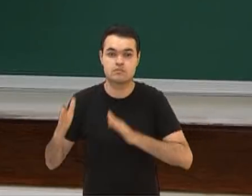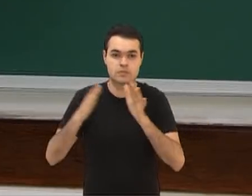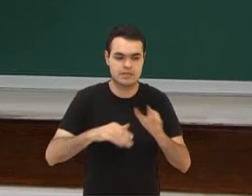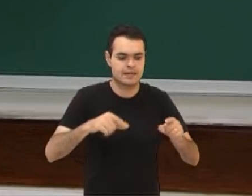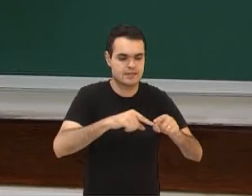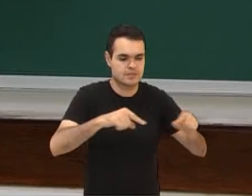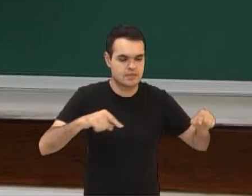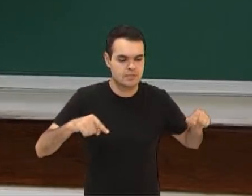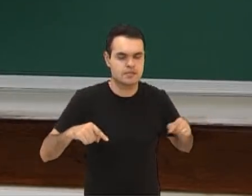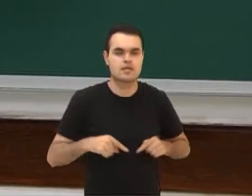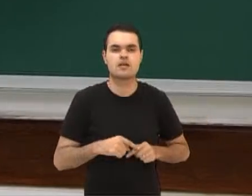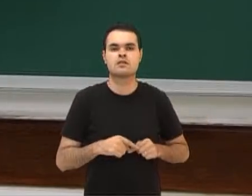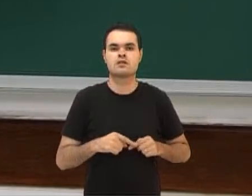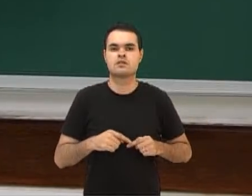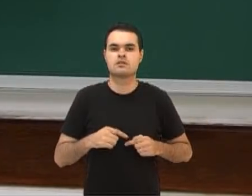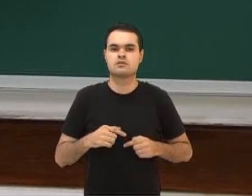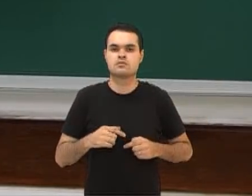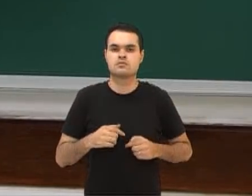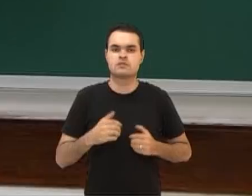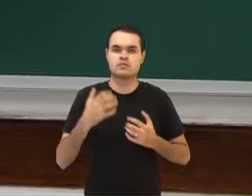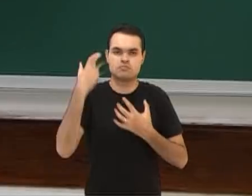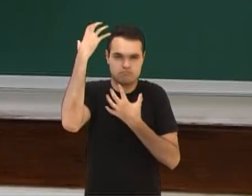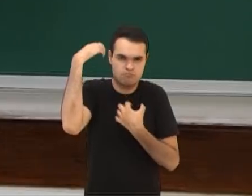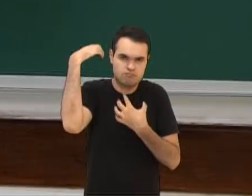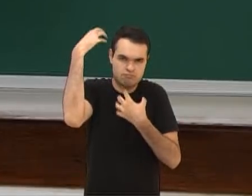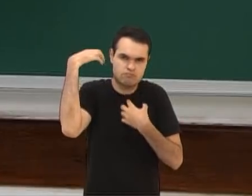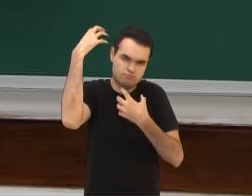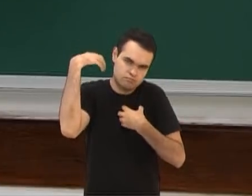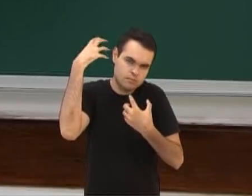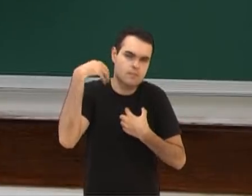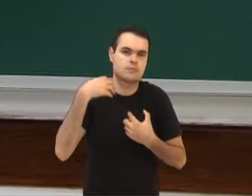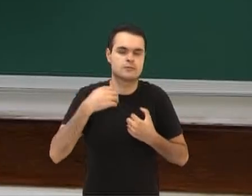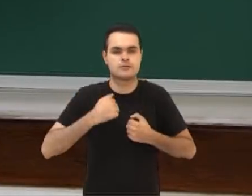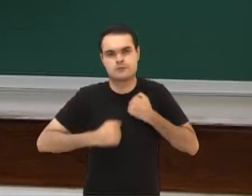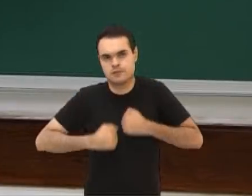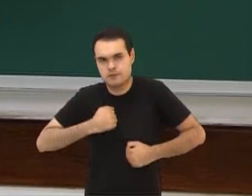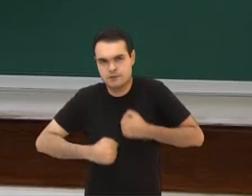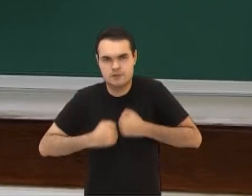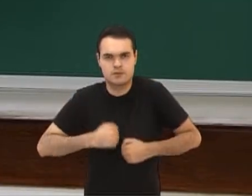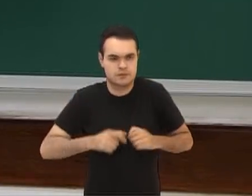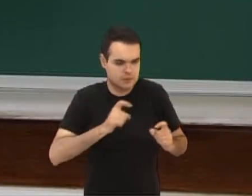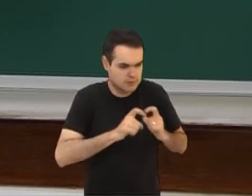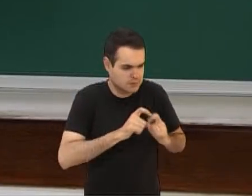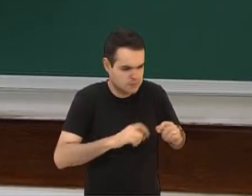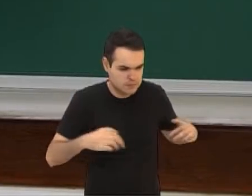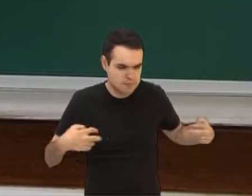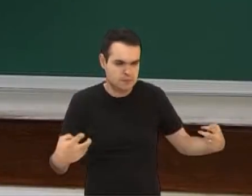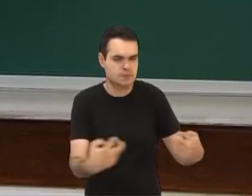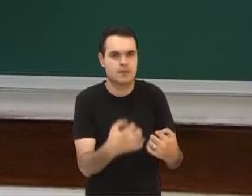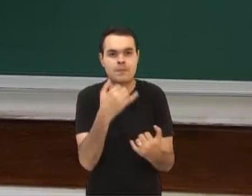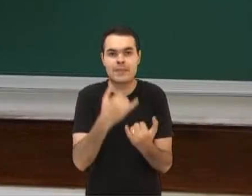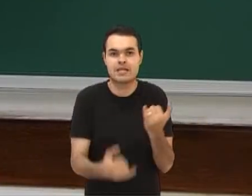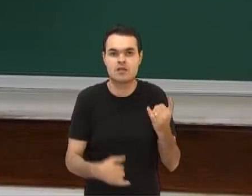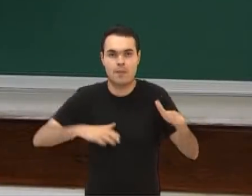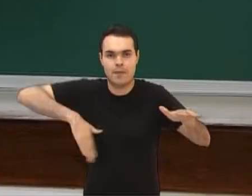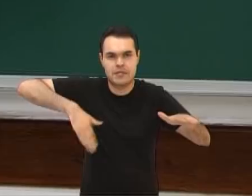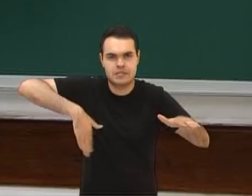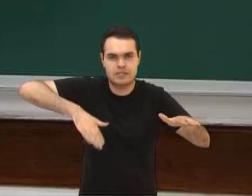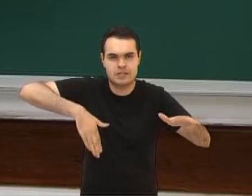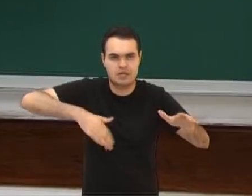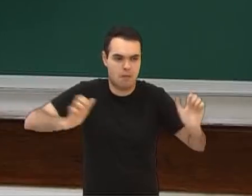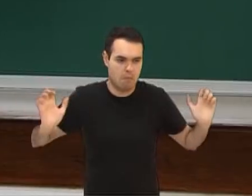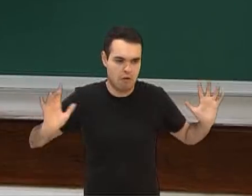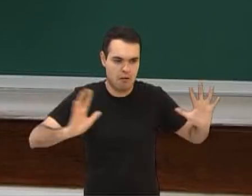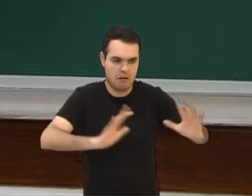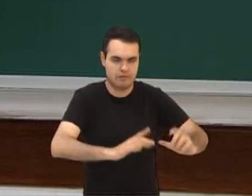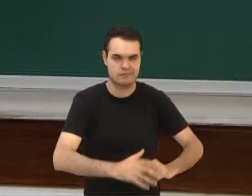salas de banho que os gregos, que os romanos reuniam com a comunidade. Nossa, imagina, era tipo um piscinão de algum